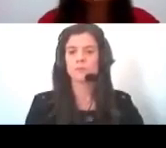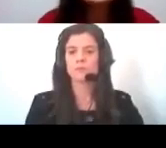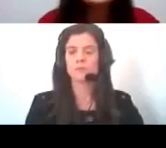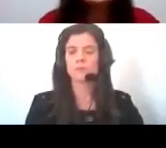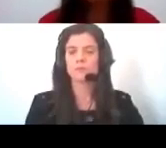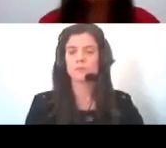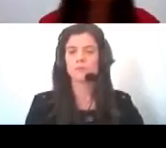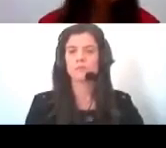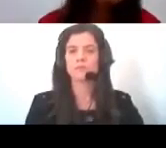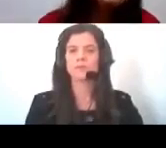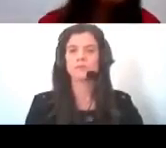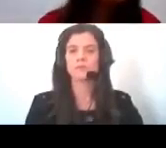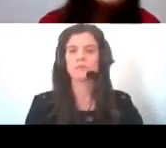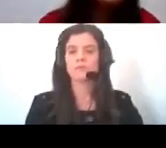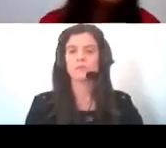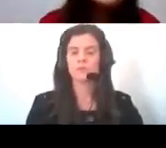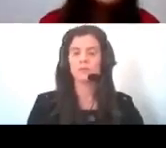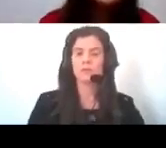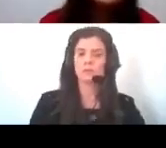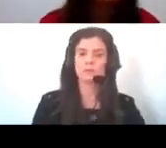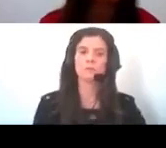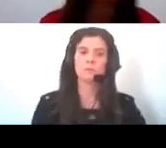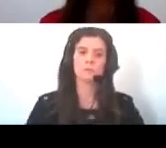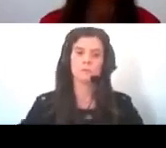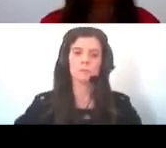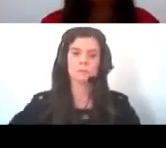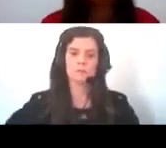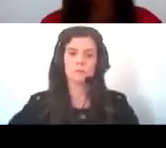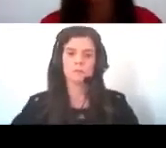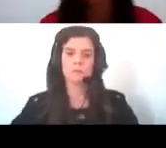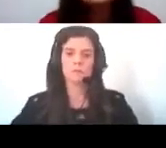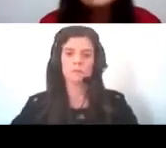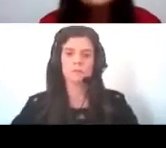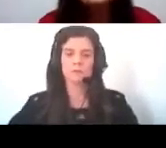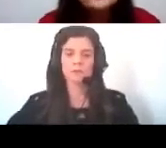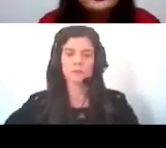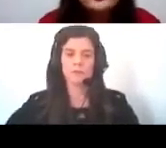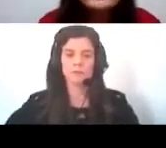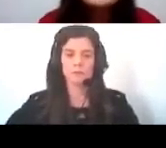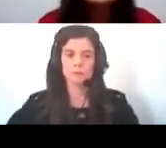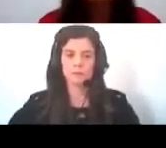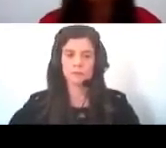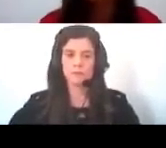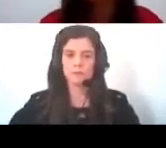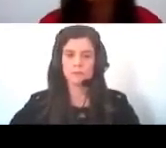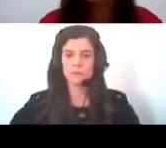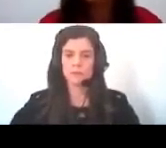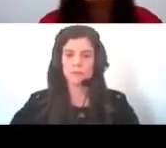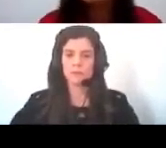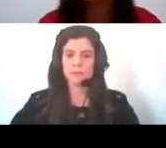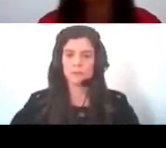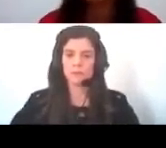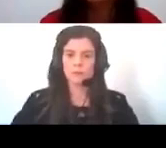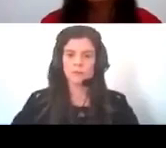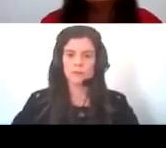criar condições e incentivar a prática esportiva, a recreação e o lazer dos nossos munícipes. Então, para isso,